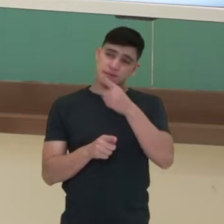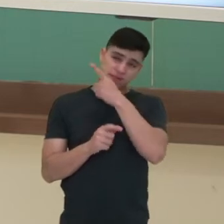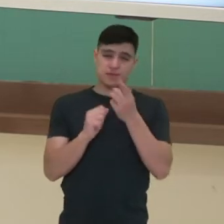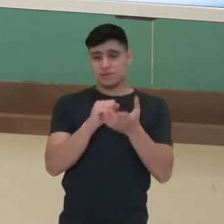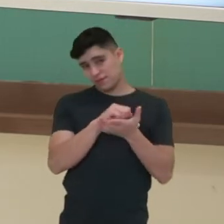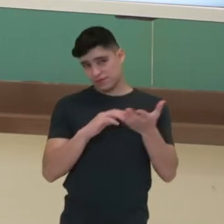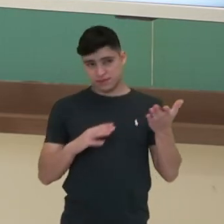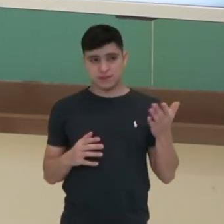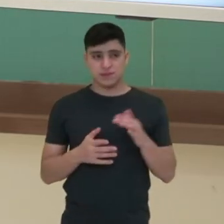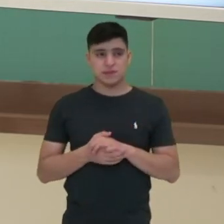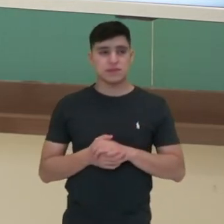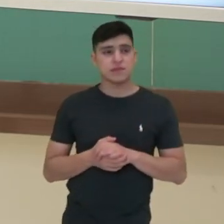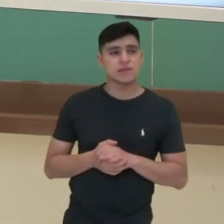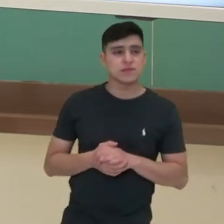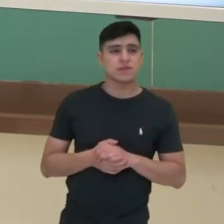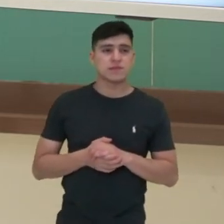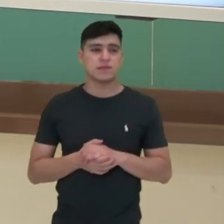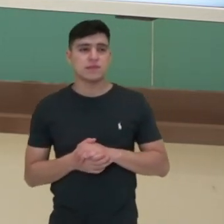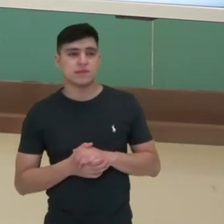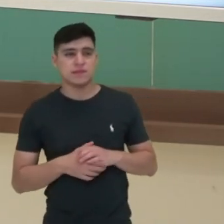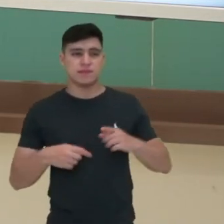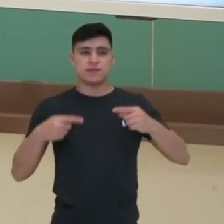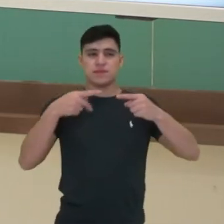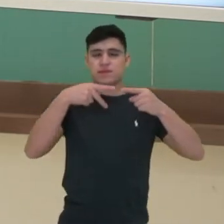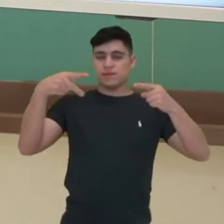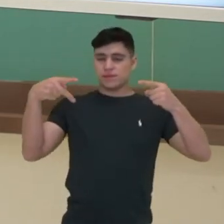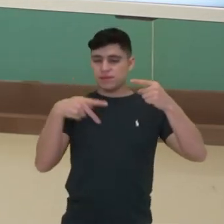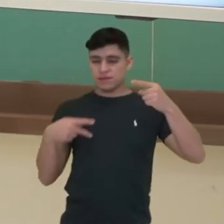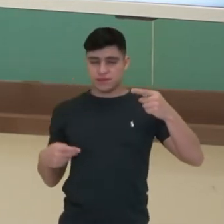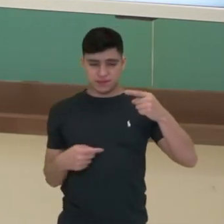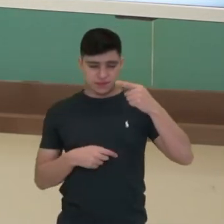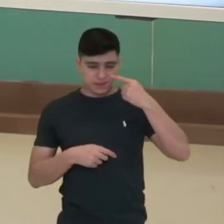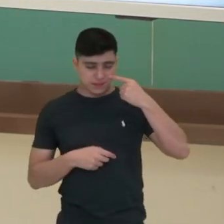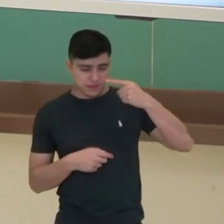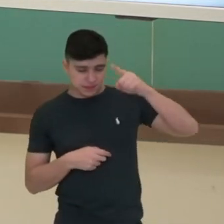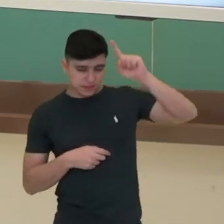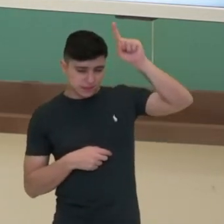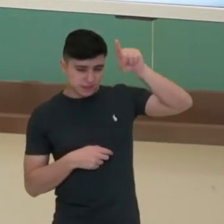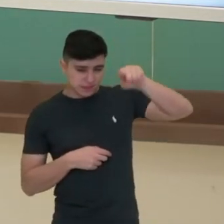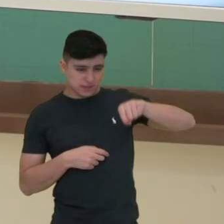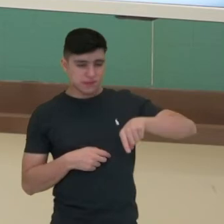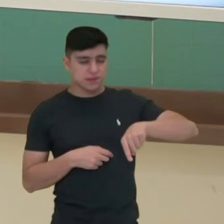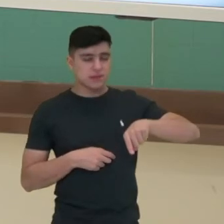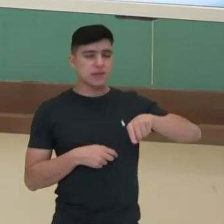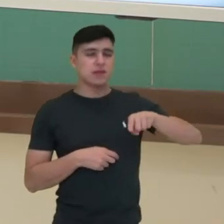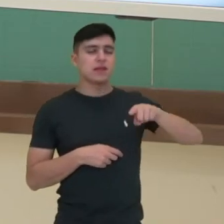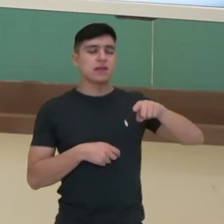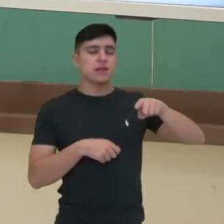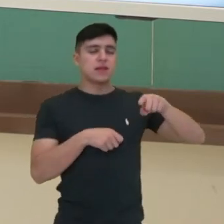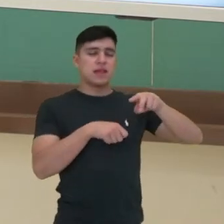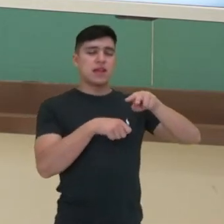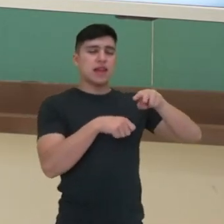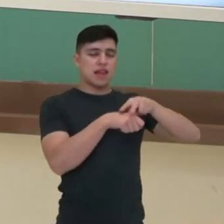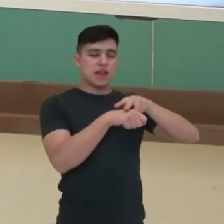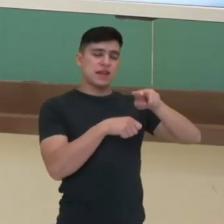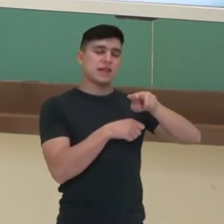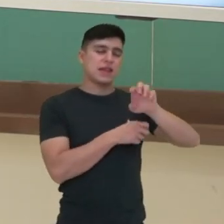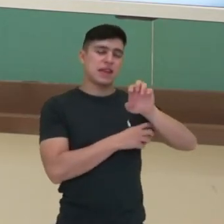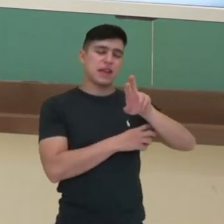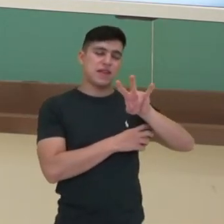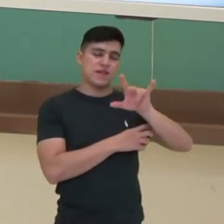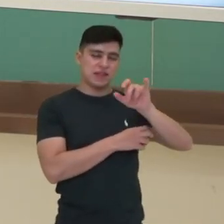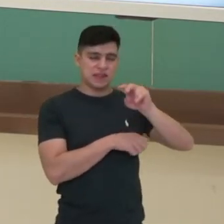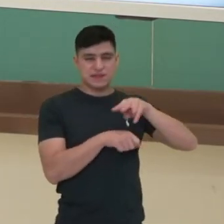o da linha bifurcada. Por exemplo, cruzar ervilhas heterozigotas entre si sabendo do resultado 3 para 1.